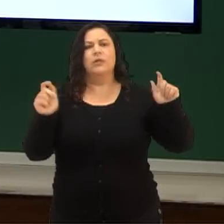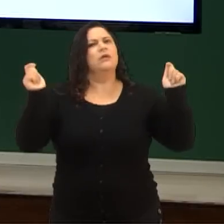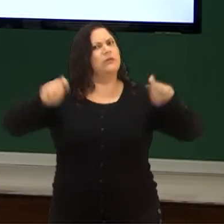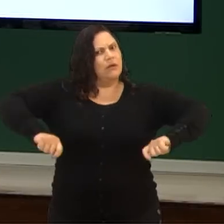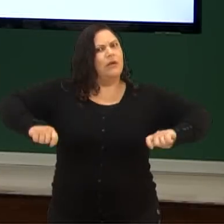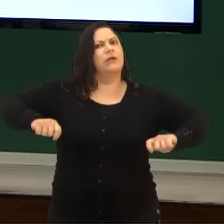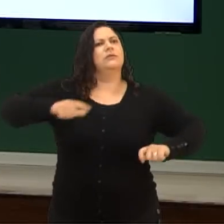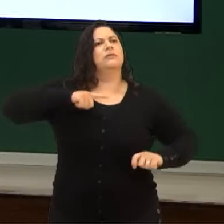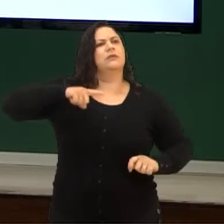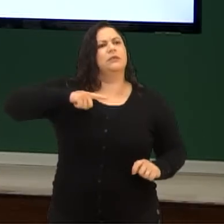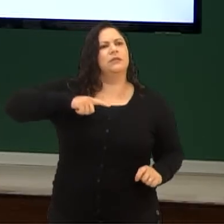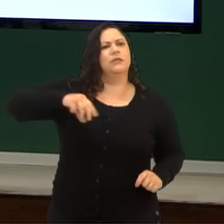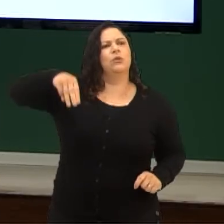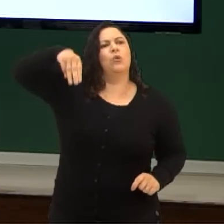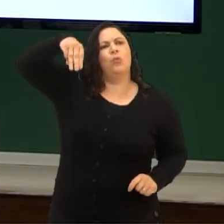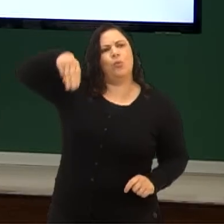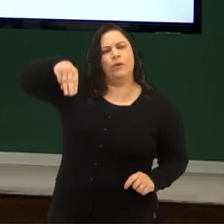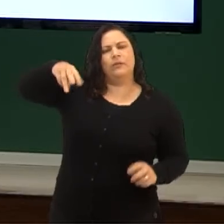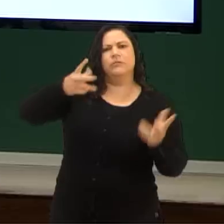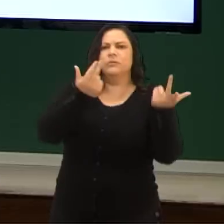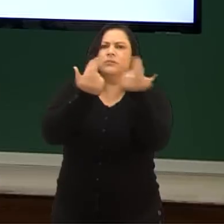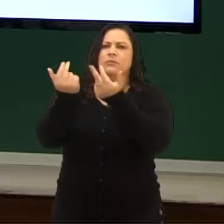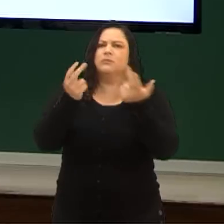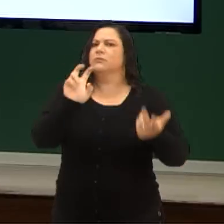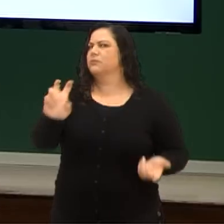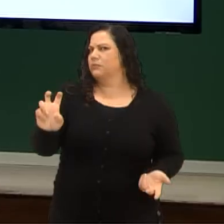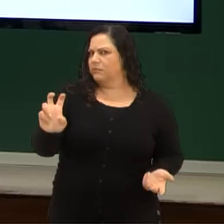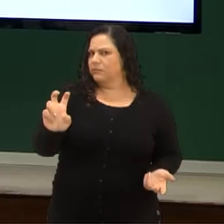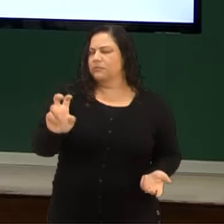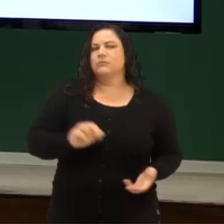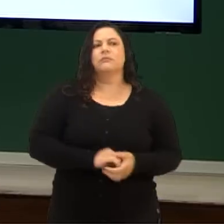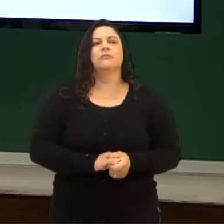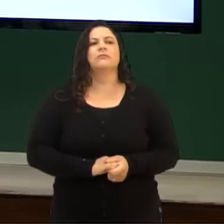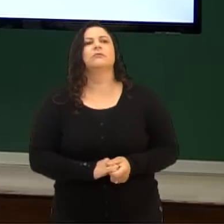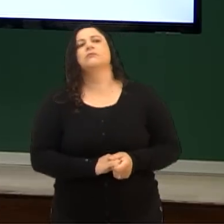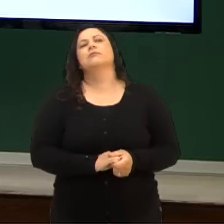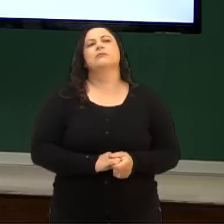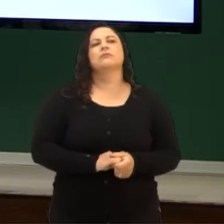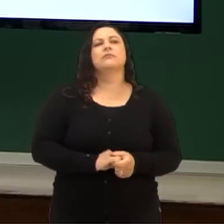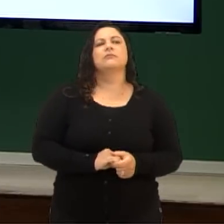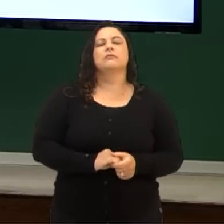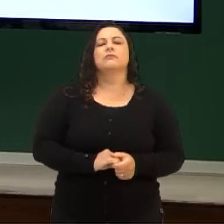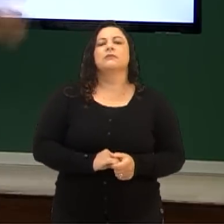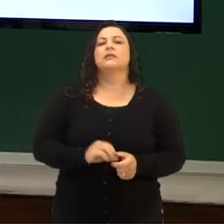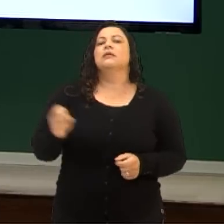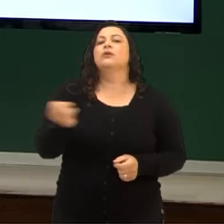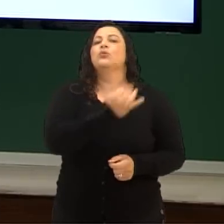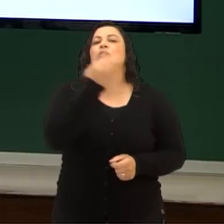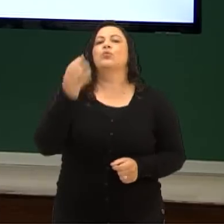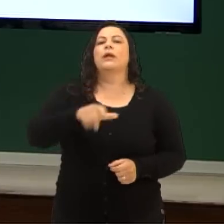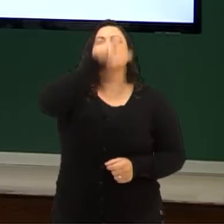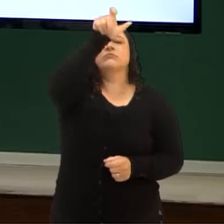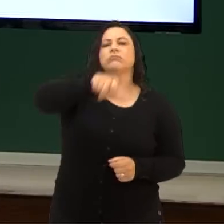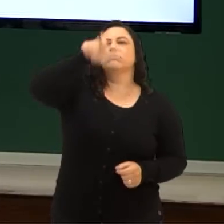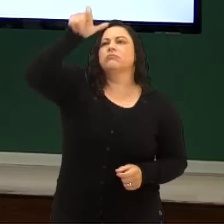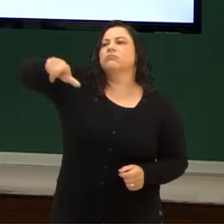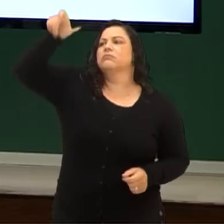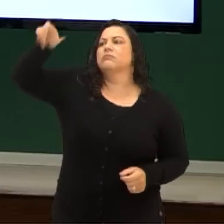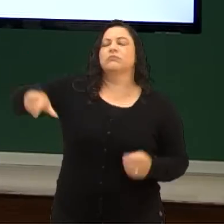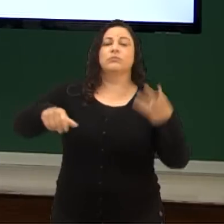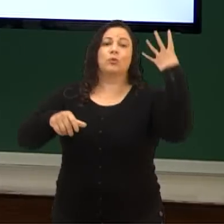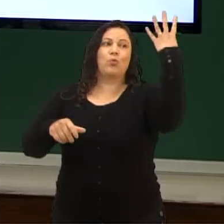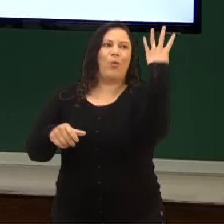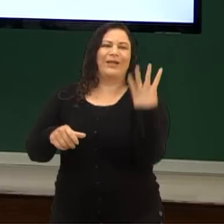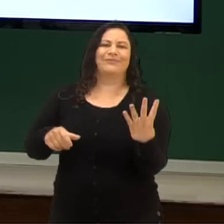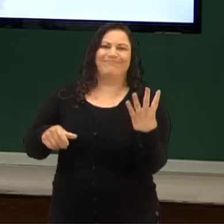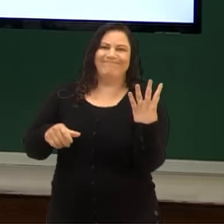a 5. Ah, entendi. E ela não tem 1, 2, 3, 4 colunas? Então, esse N